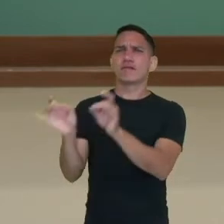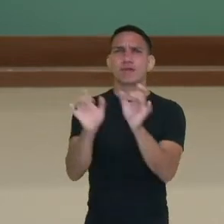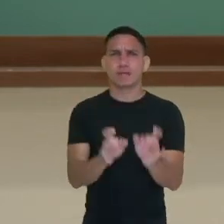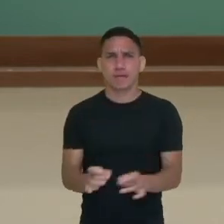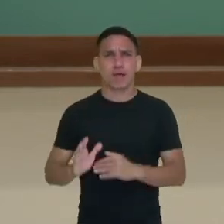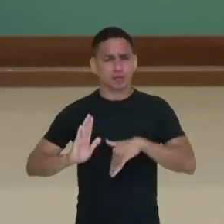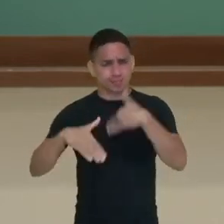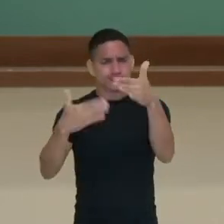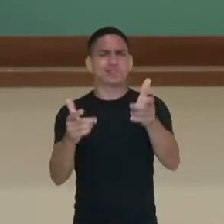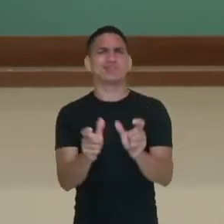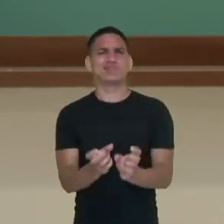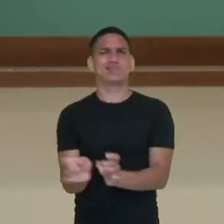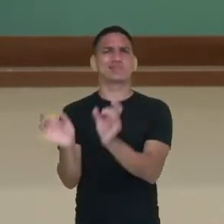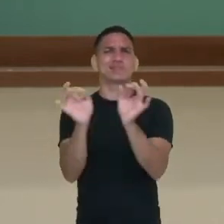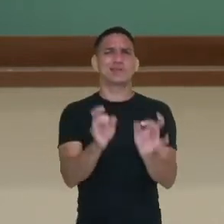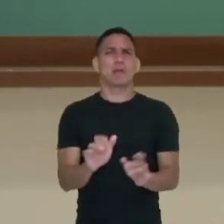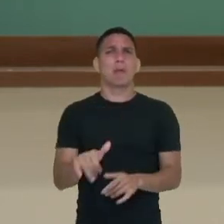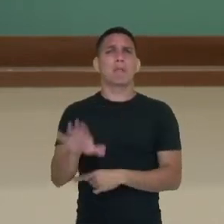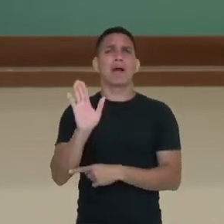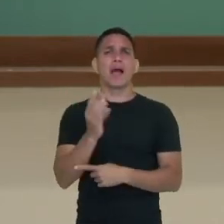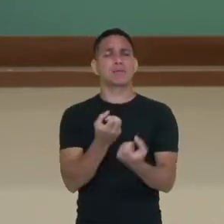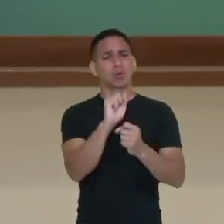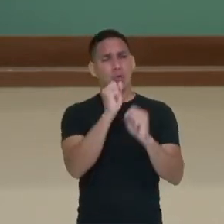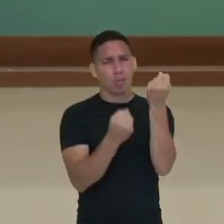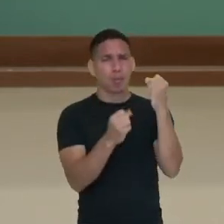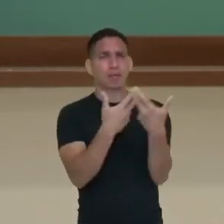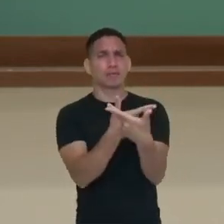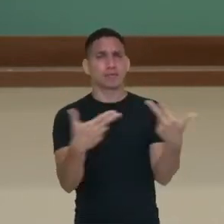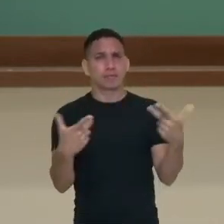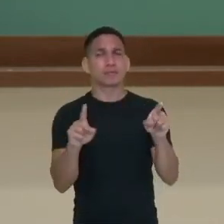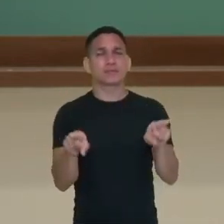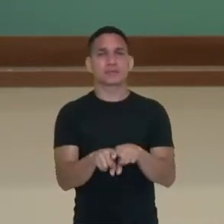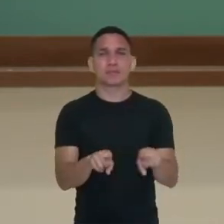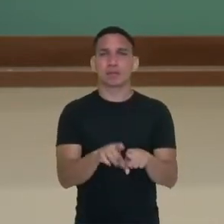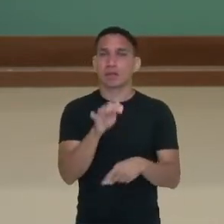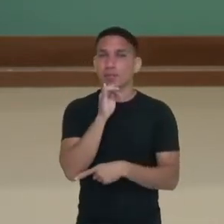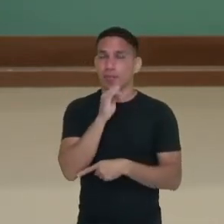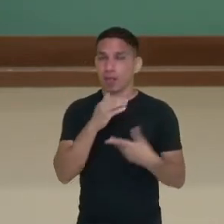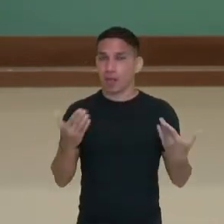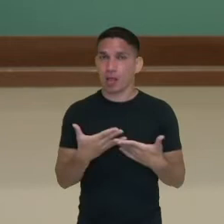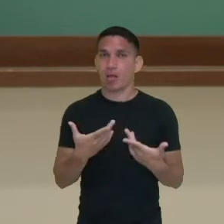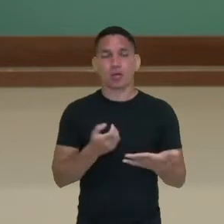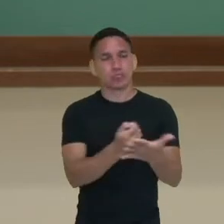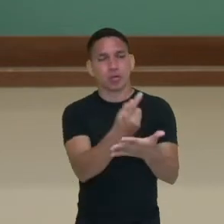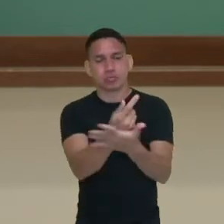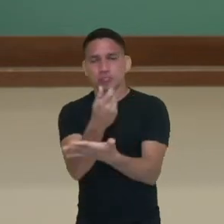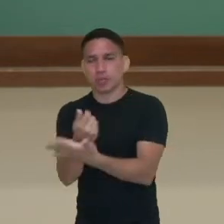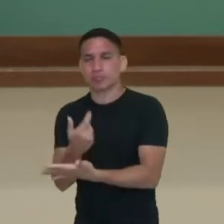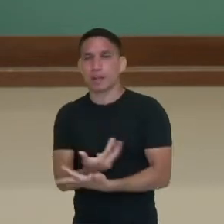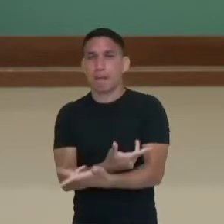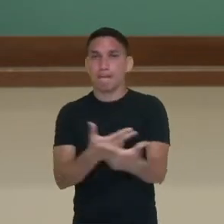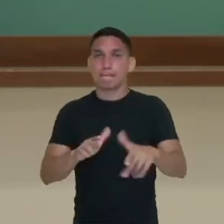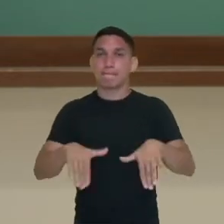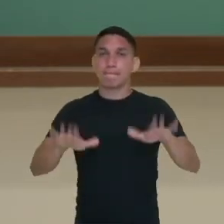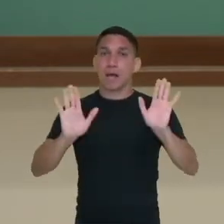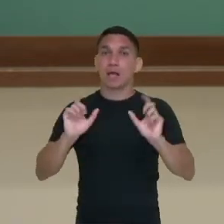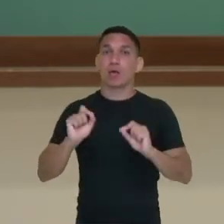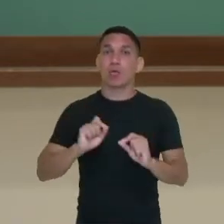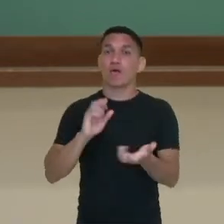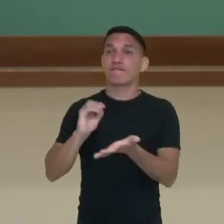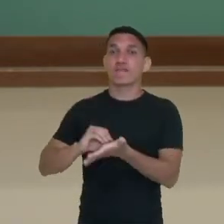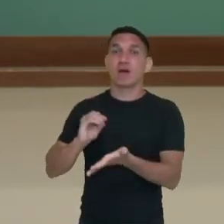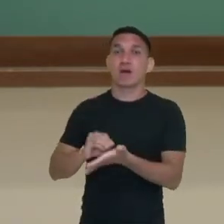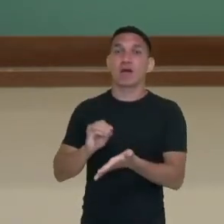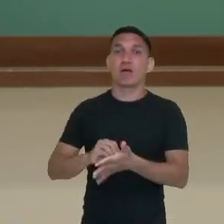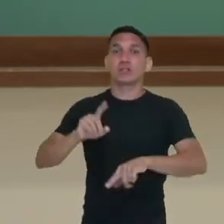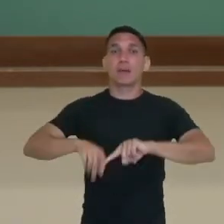exemplo, produtos industrializados. Como agora o consumo aumentou, esses produtos industrializados estão faltando e aumentou muito